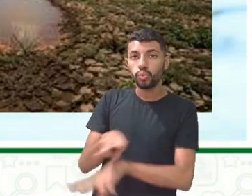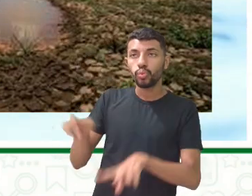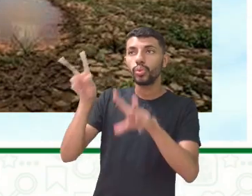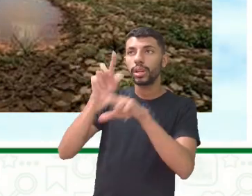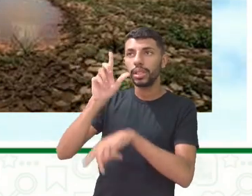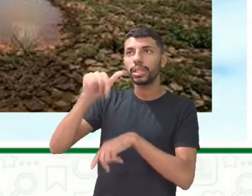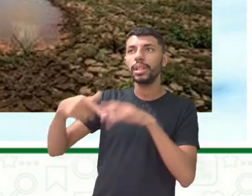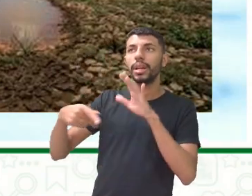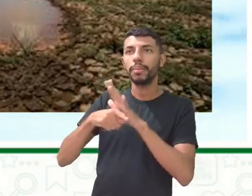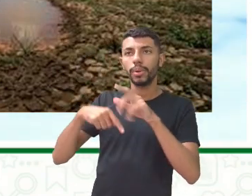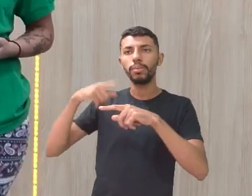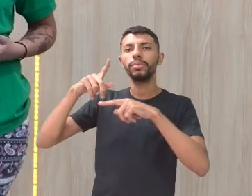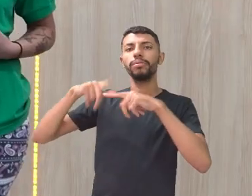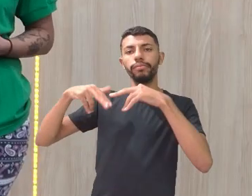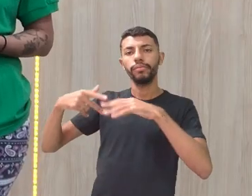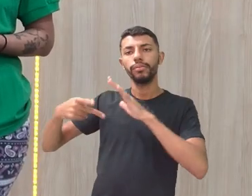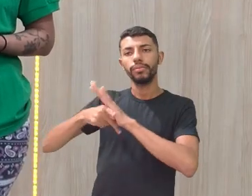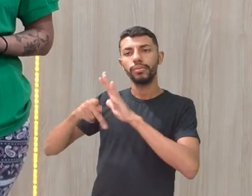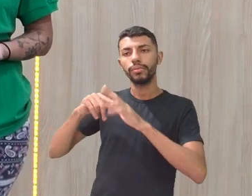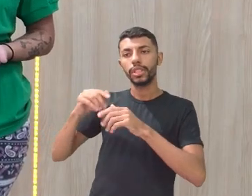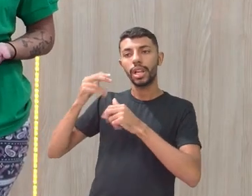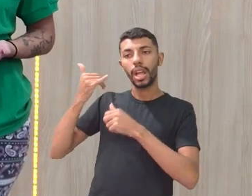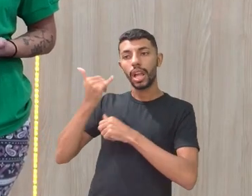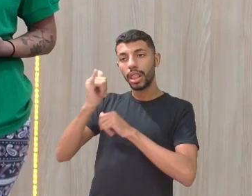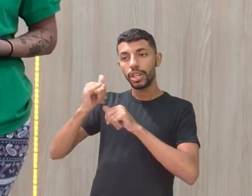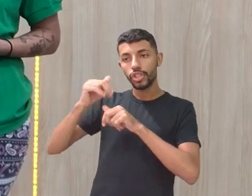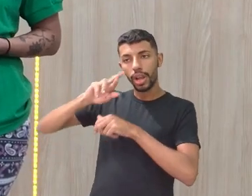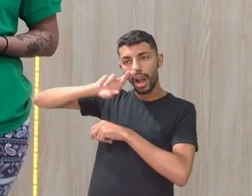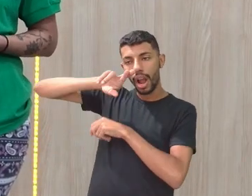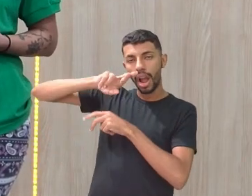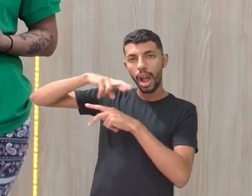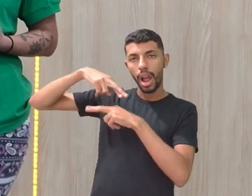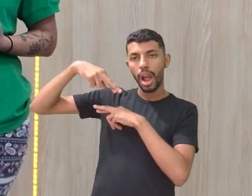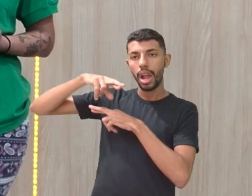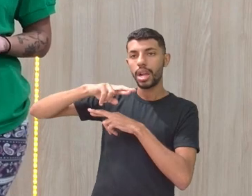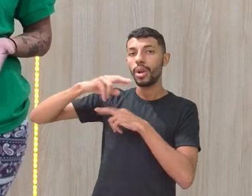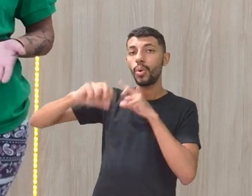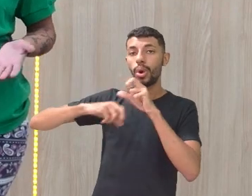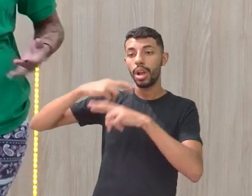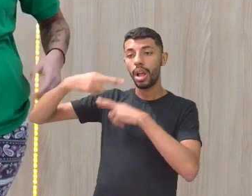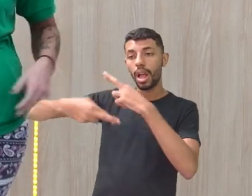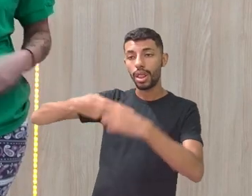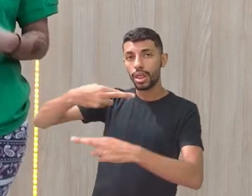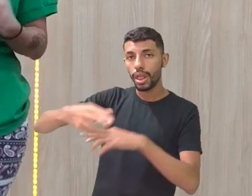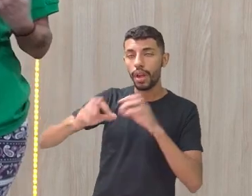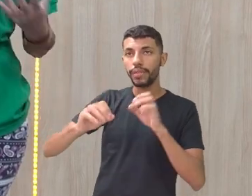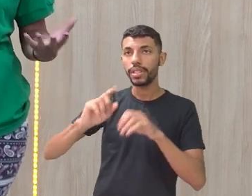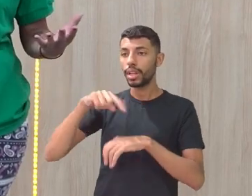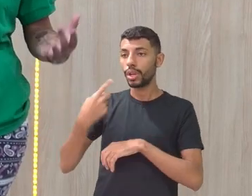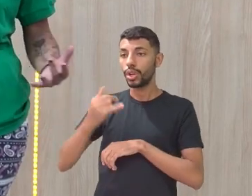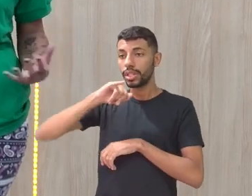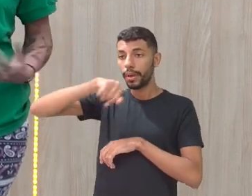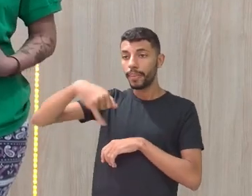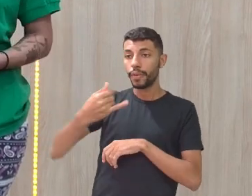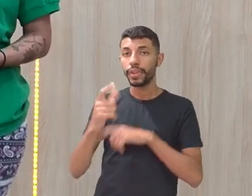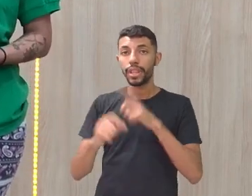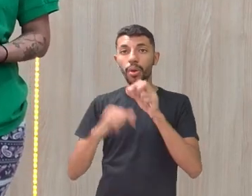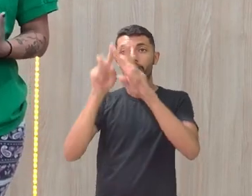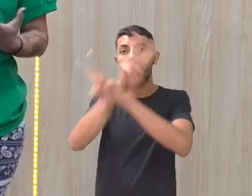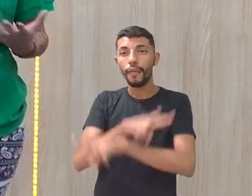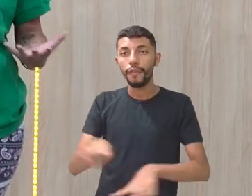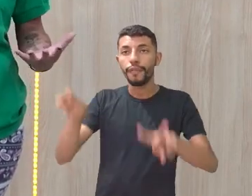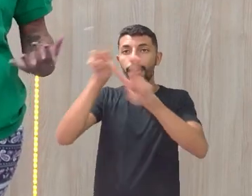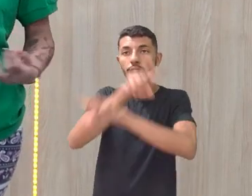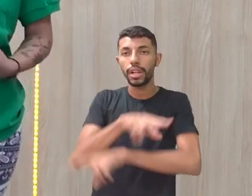um recurso isso de energia renovável, né? A gente Isso. aproveitar aí o vento, né, para